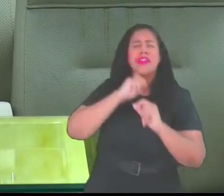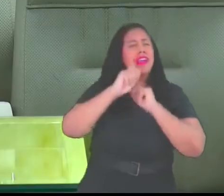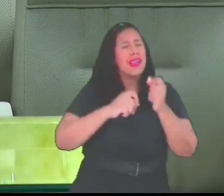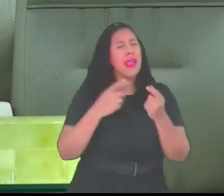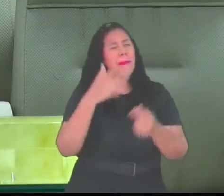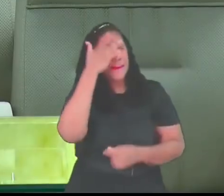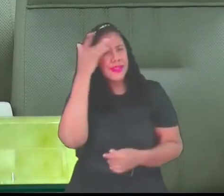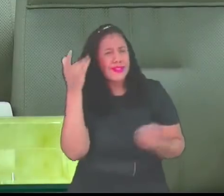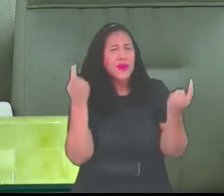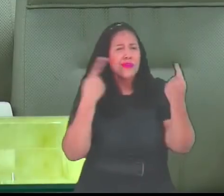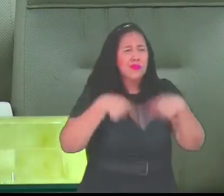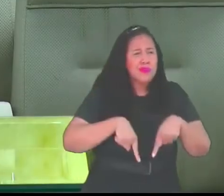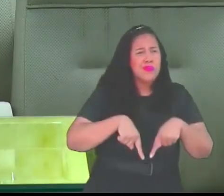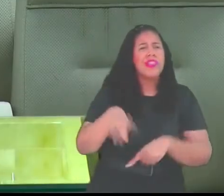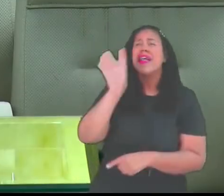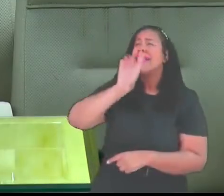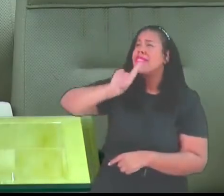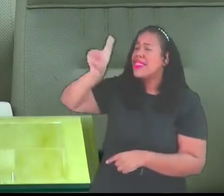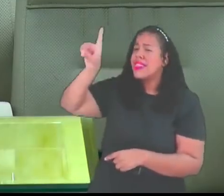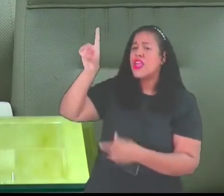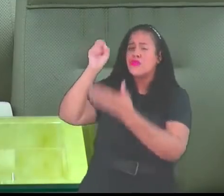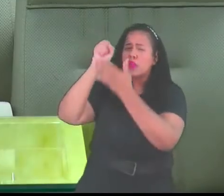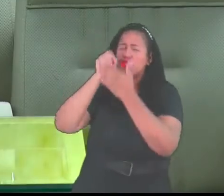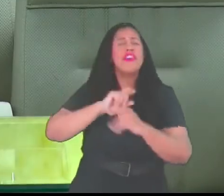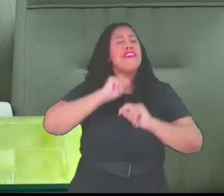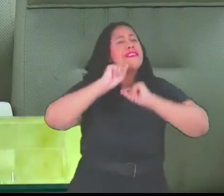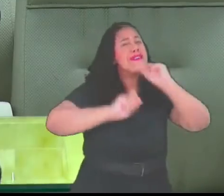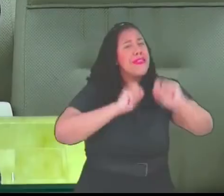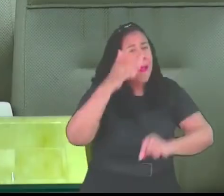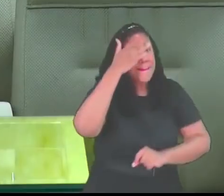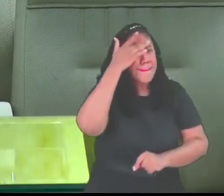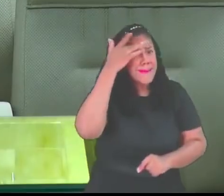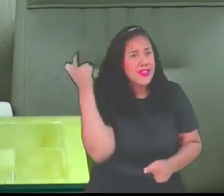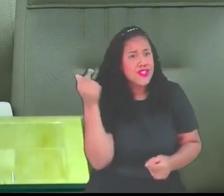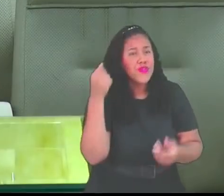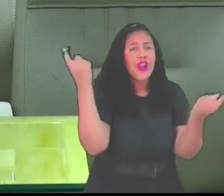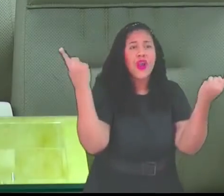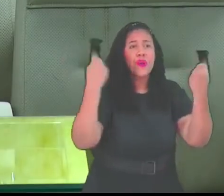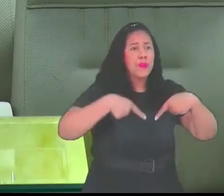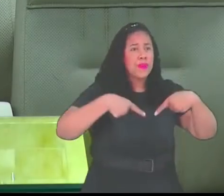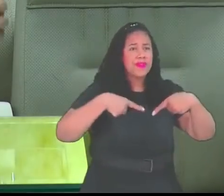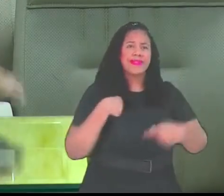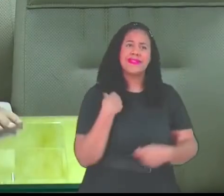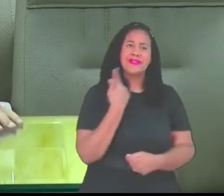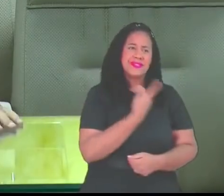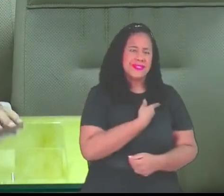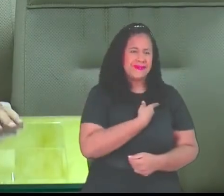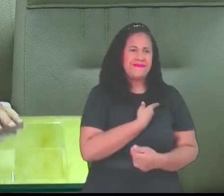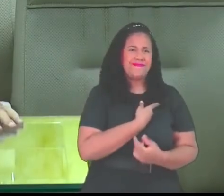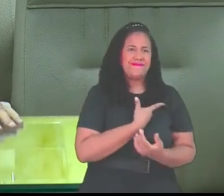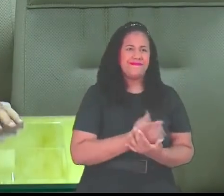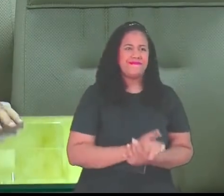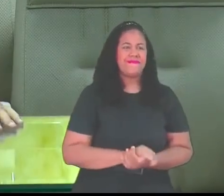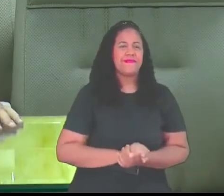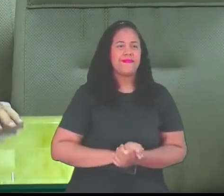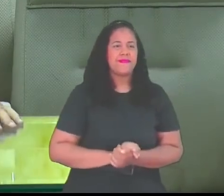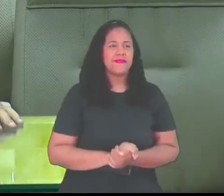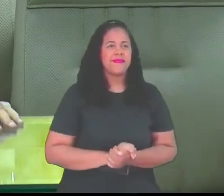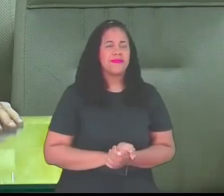contra nós? Se Deus é por nós, quem será contra nós?